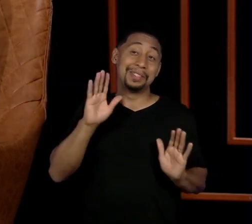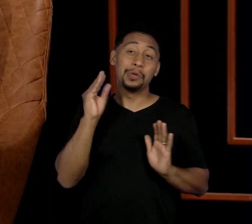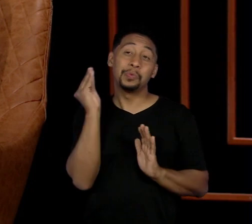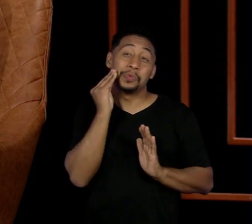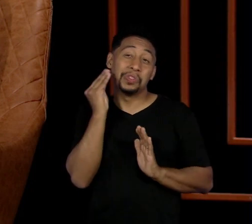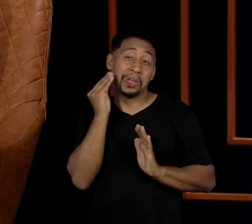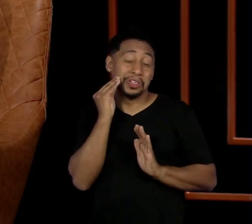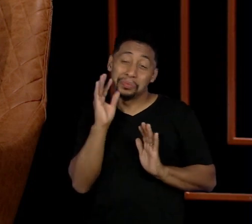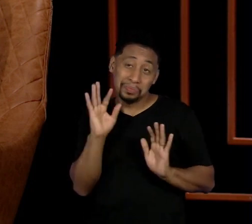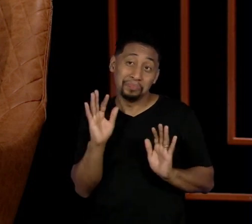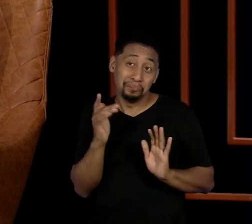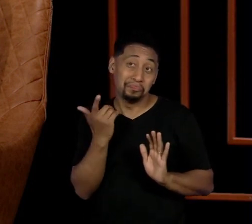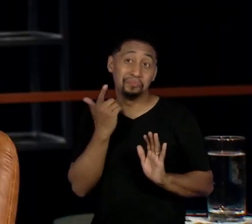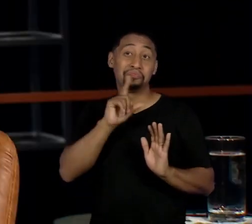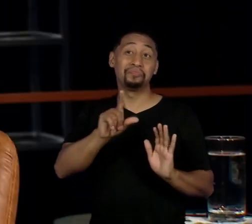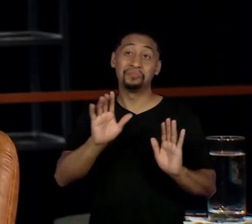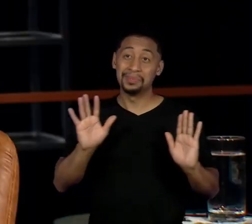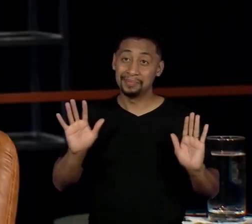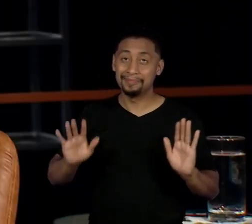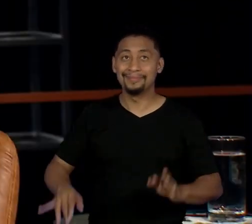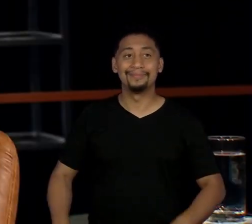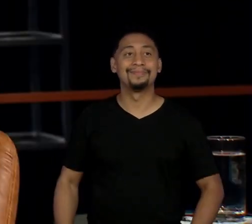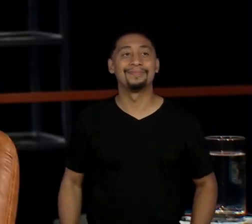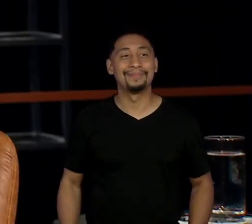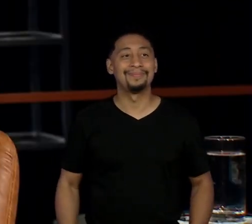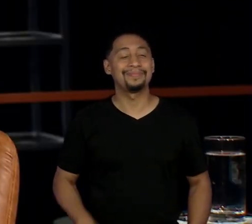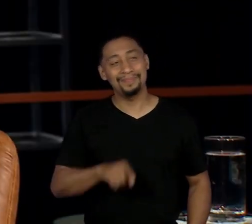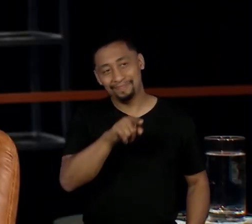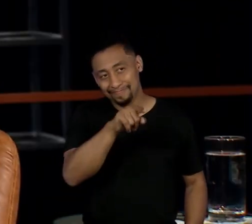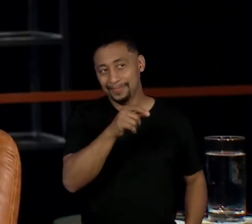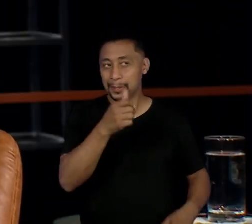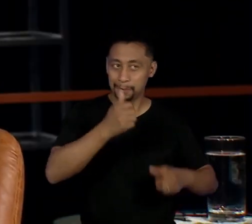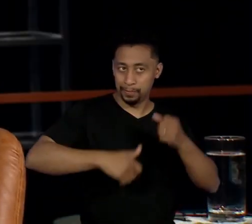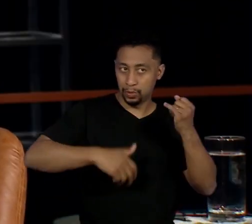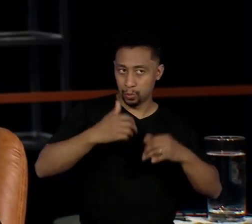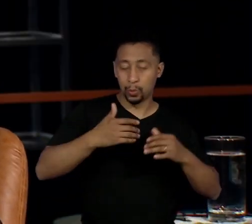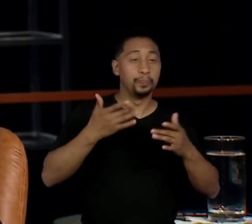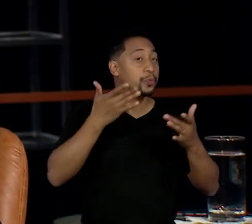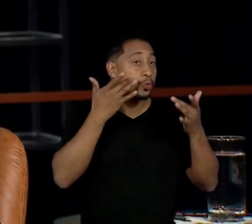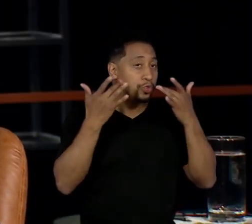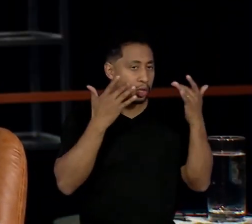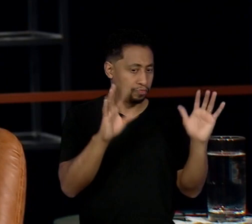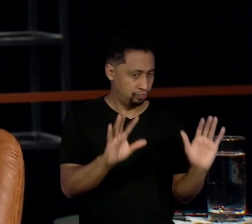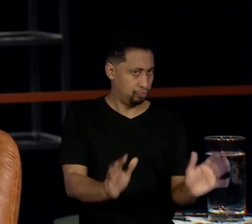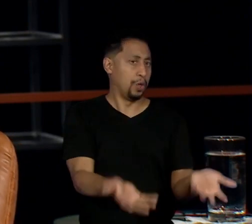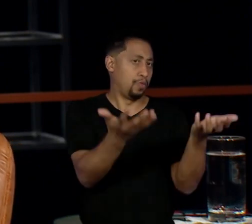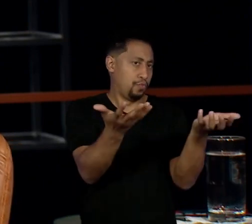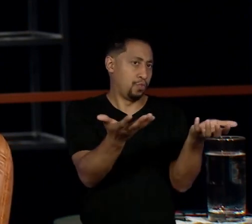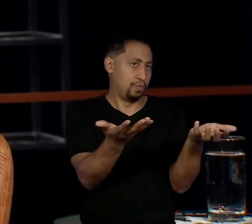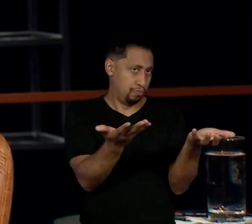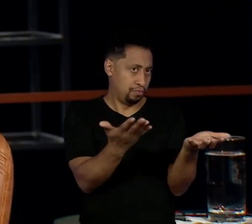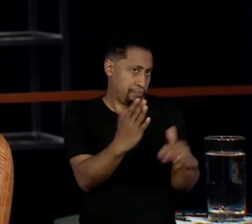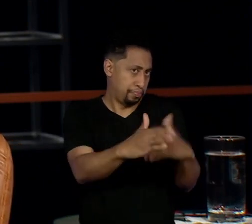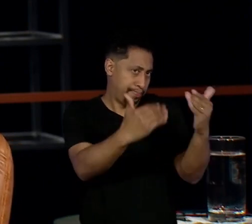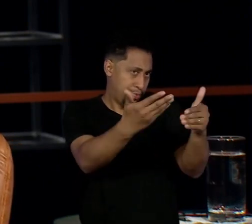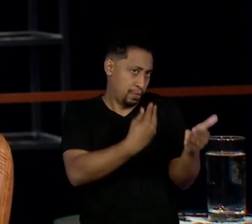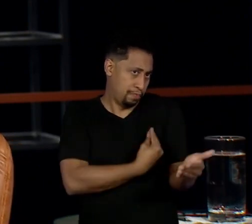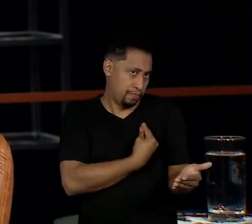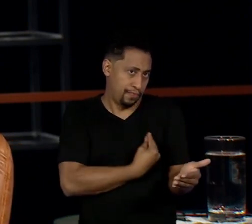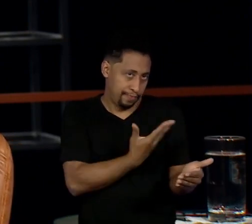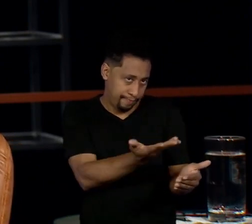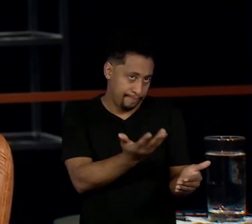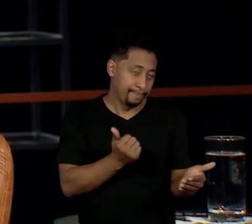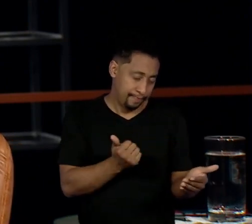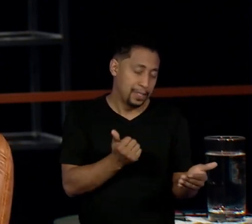assim. Aí você falou, agora há pouco, que o teatro te salvou. Você explicou um pouco dessa questão do teatro ter te